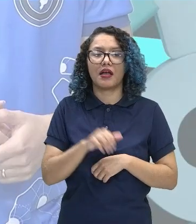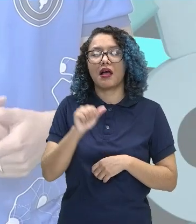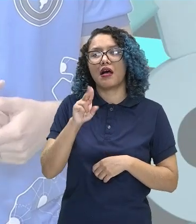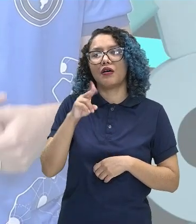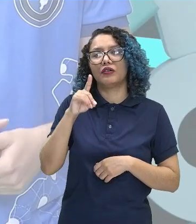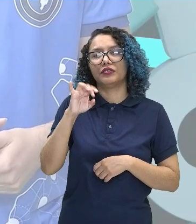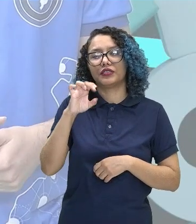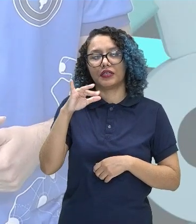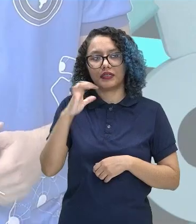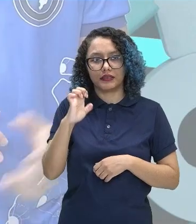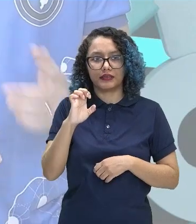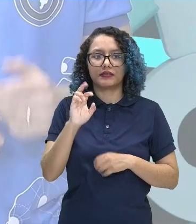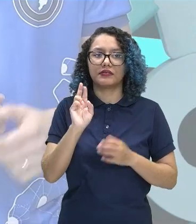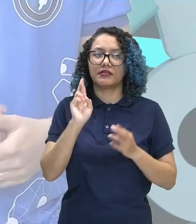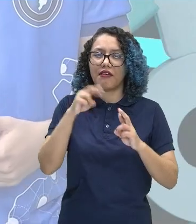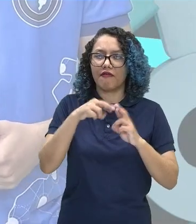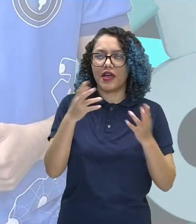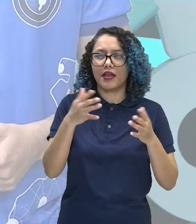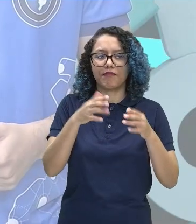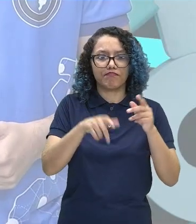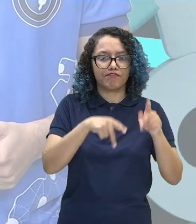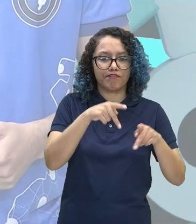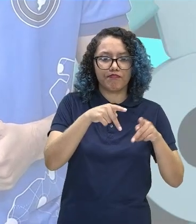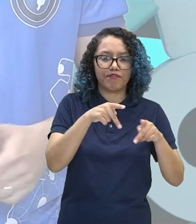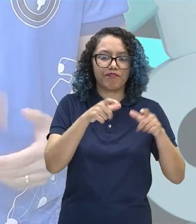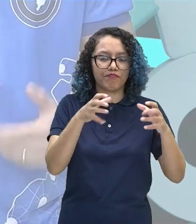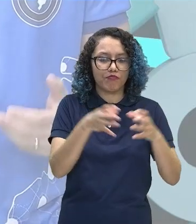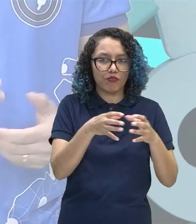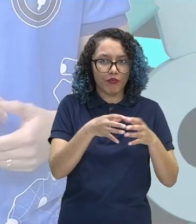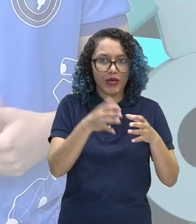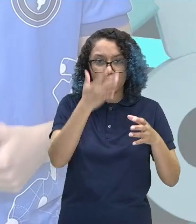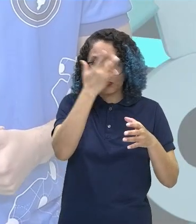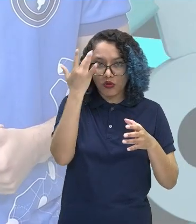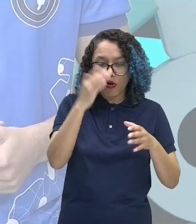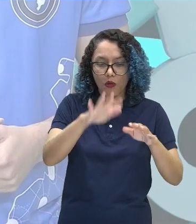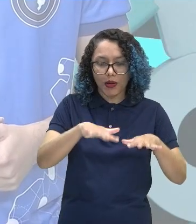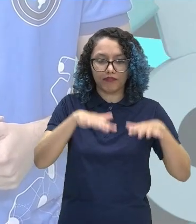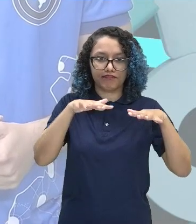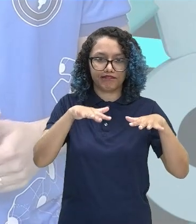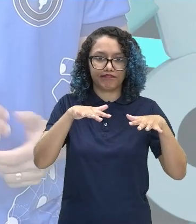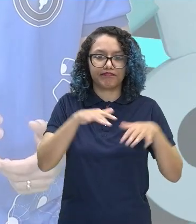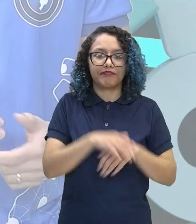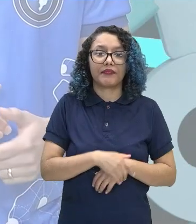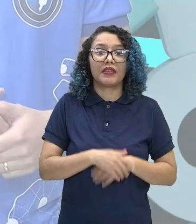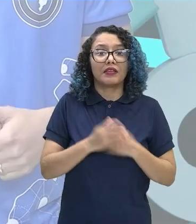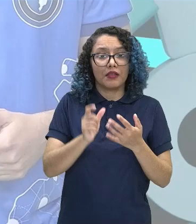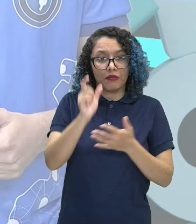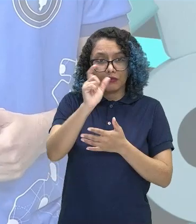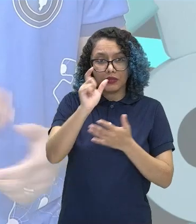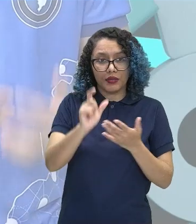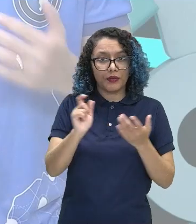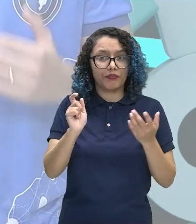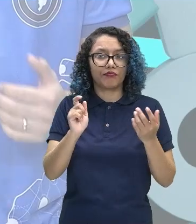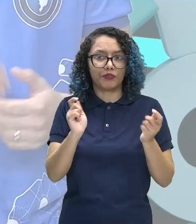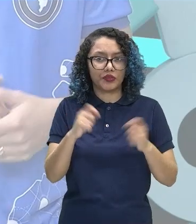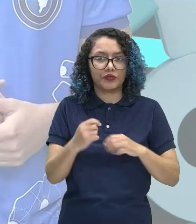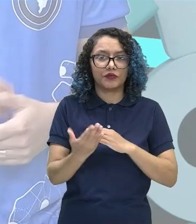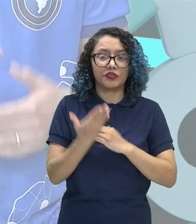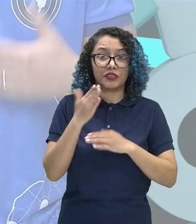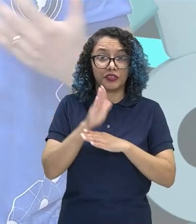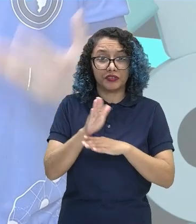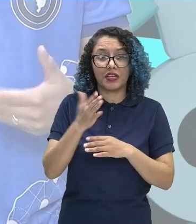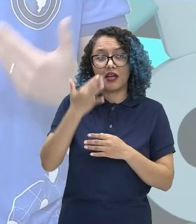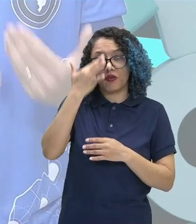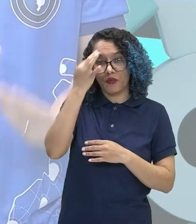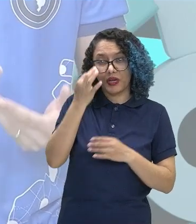público ou plateia. Essas palavras vão nos ajudar a entender um texto sobre linguagem persuasiva e aquelas 3